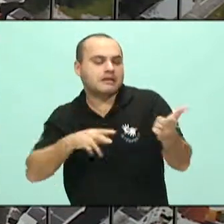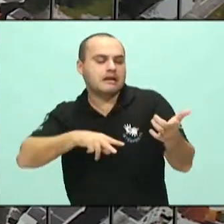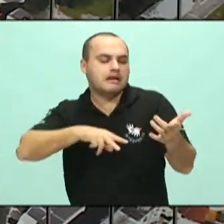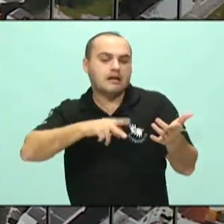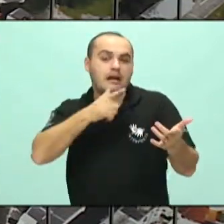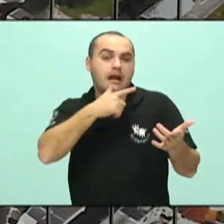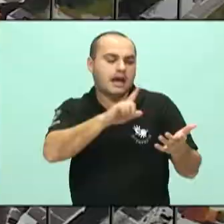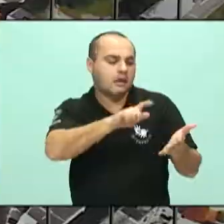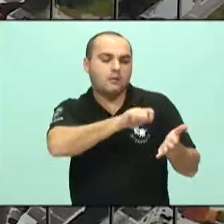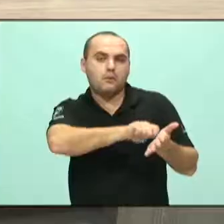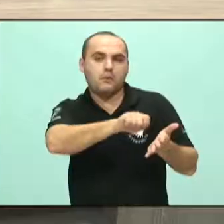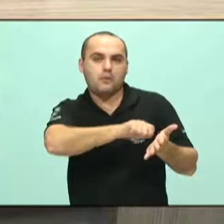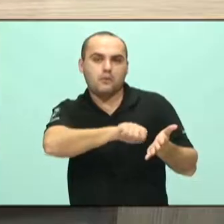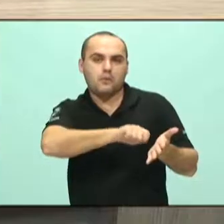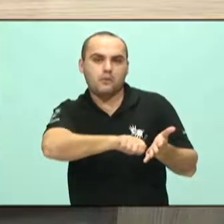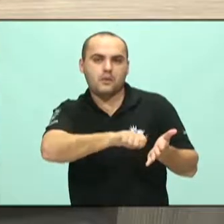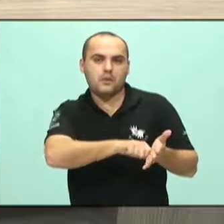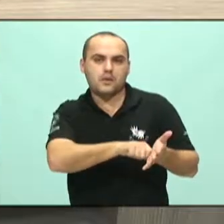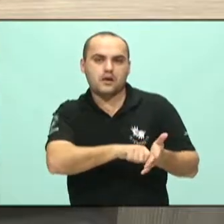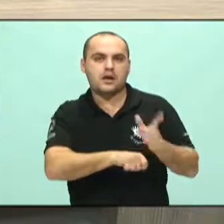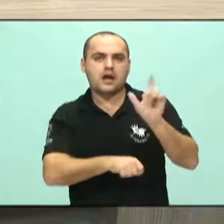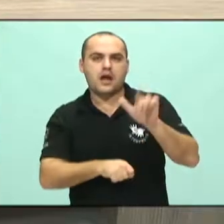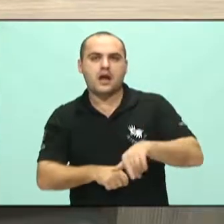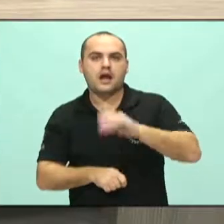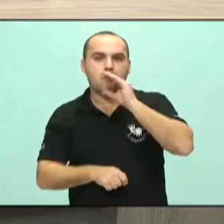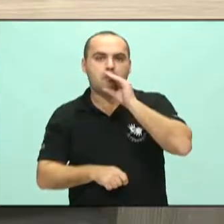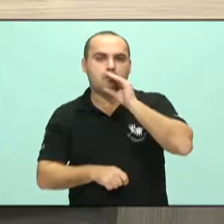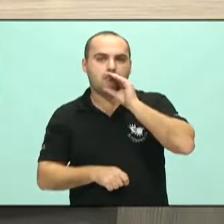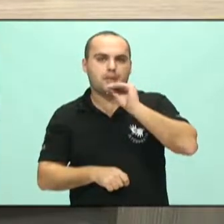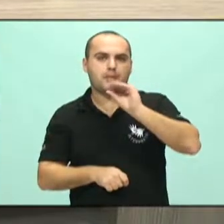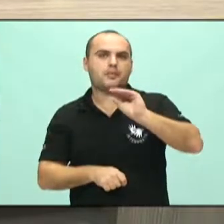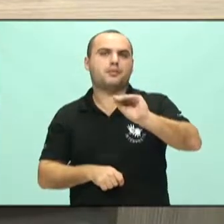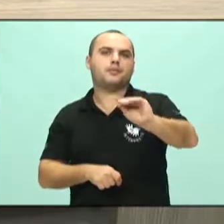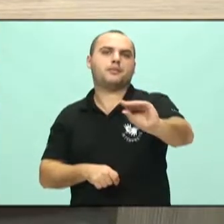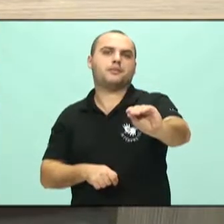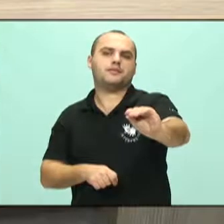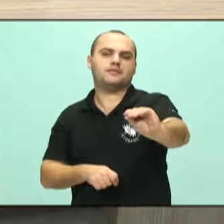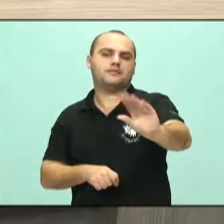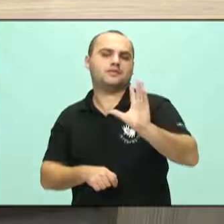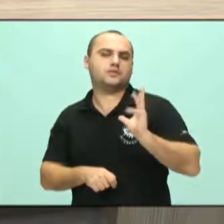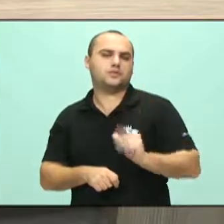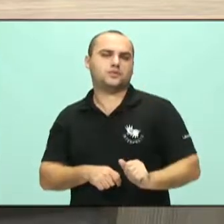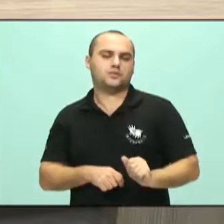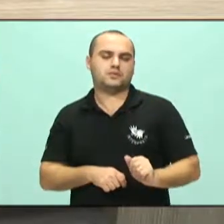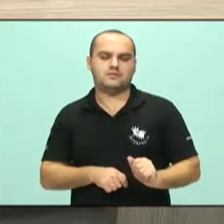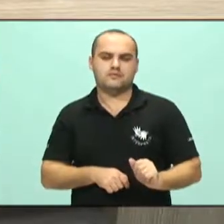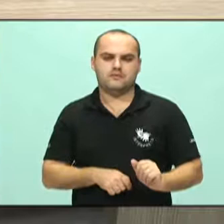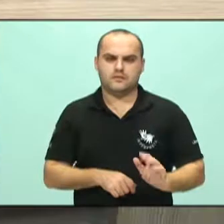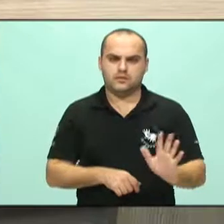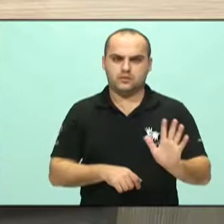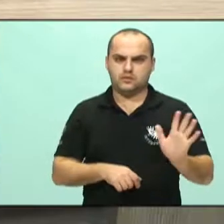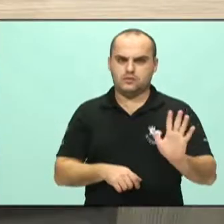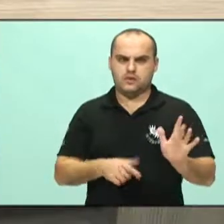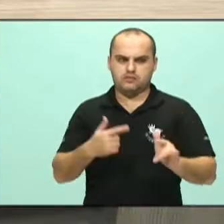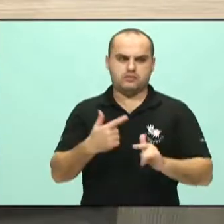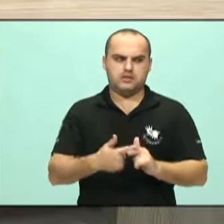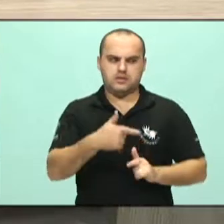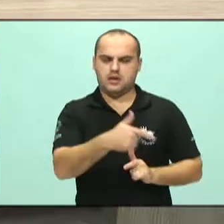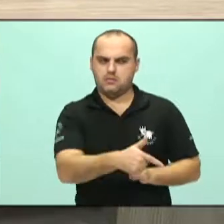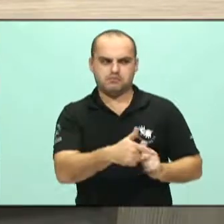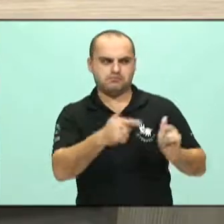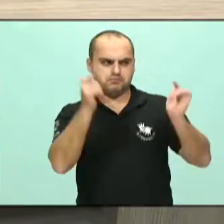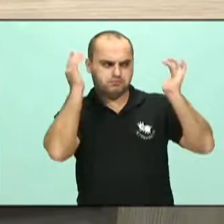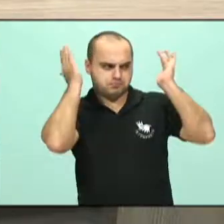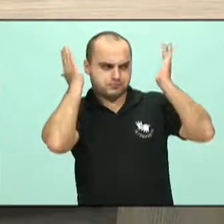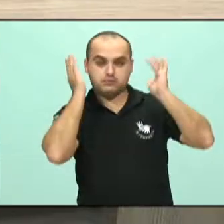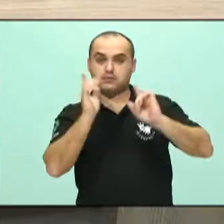escrita, oral. Né? Eles eram ágrafos, né? Toda a cultura deles era, não é que eram inferiores a nós, não,